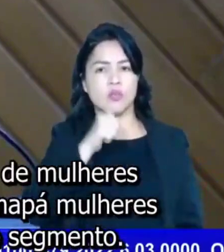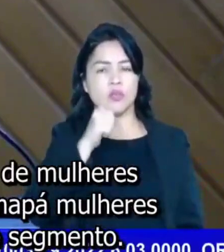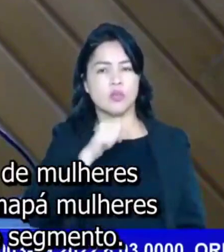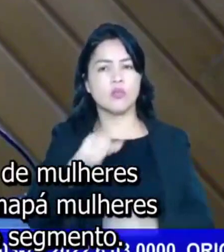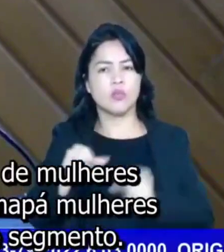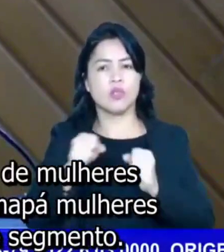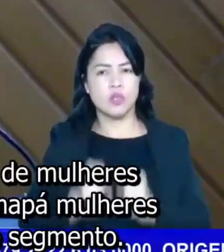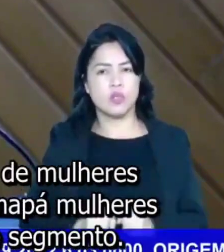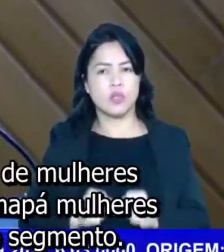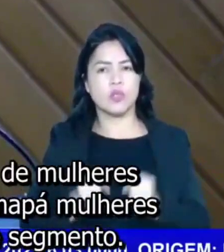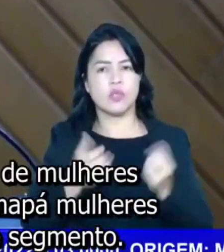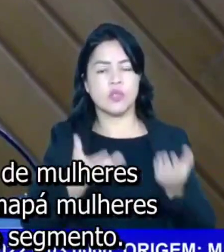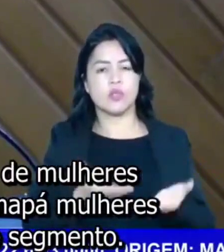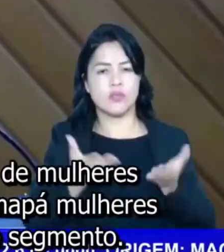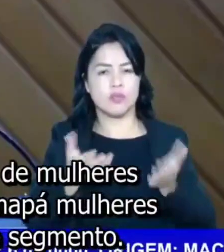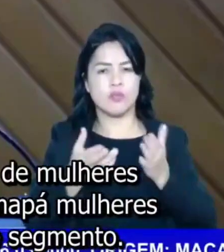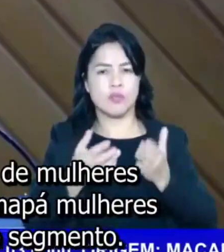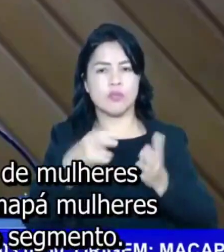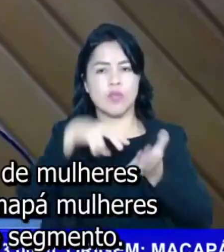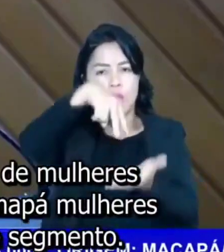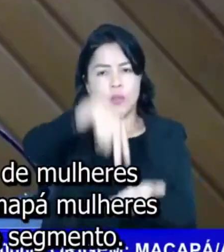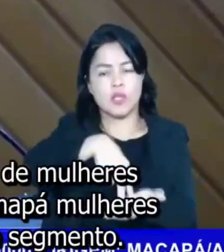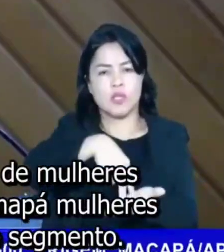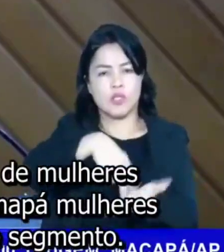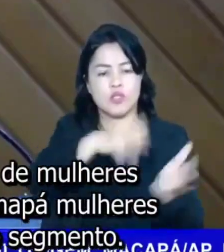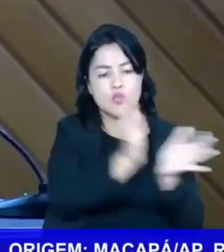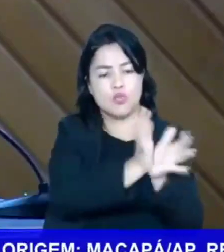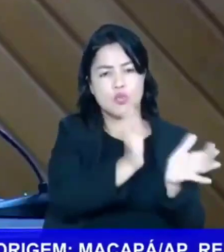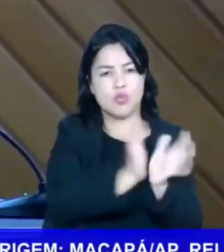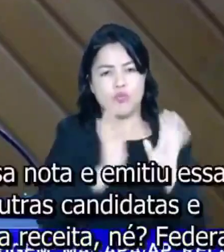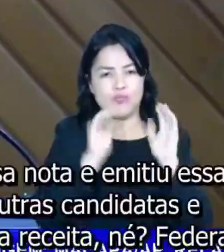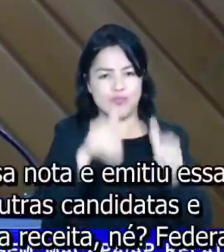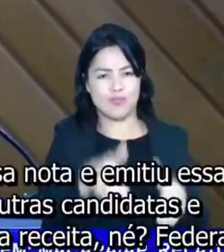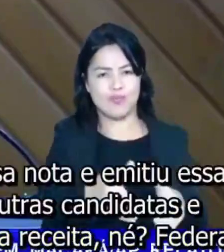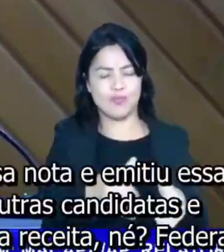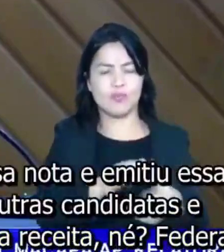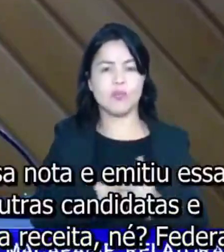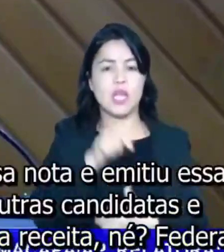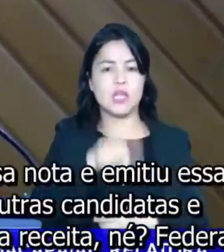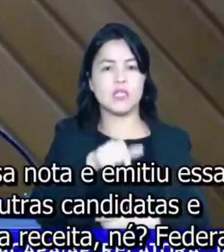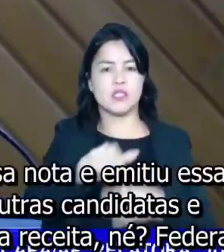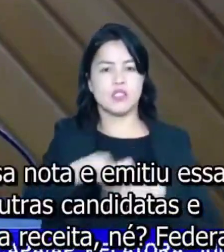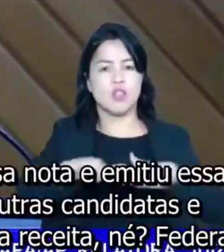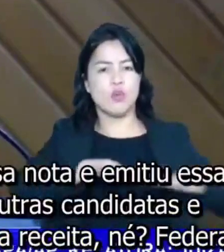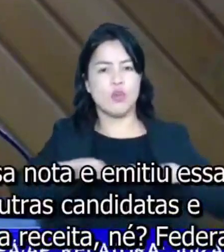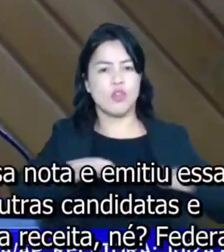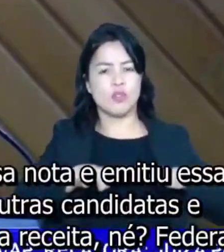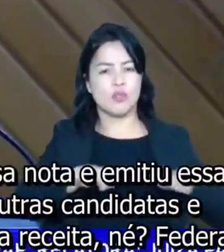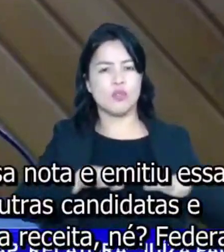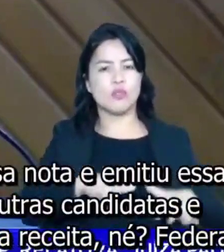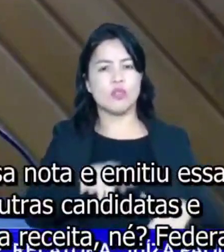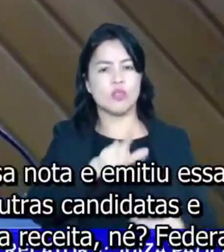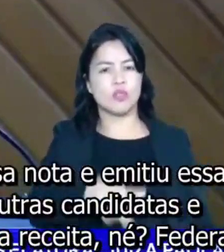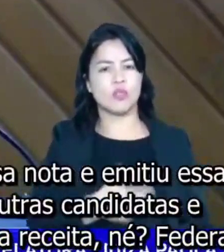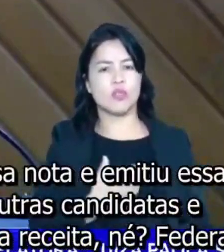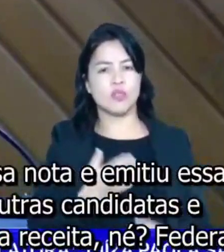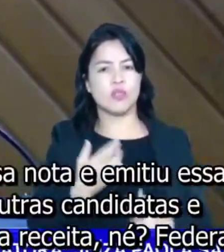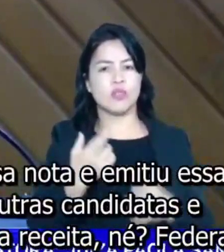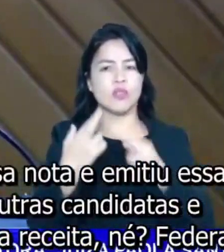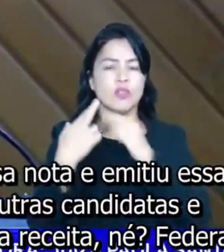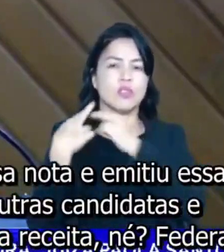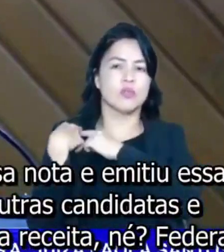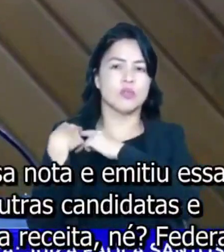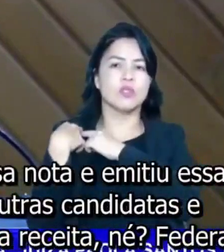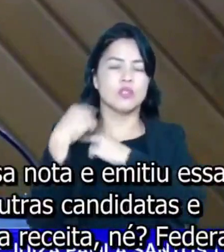que pudessem representar determinado grupo de segmento. E é esse movimento que foi o responsável pela emissão